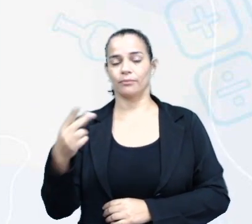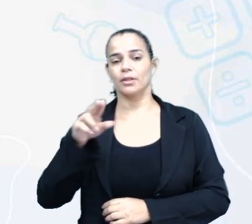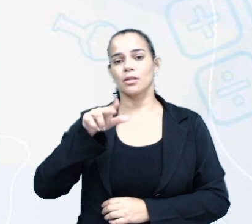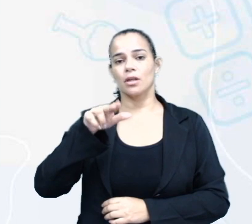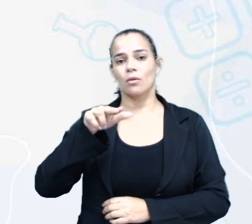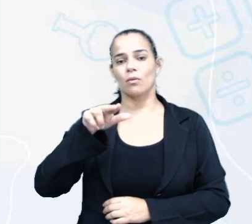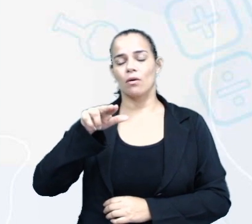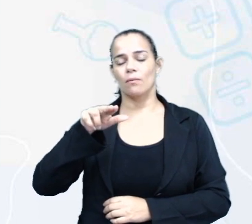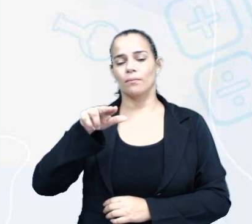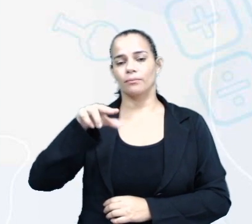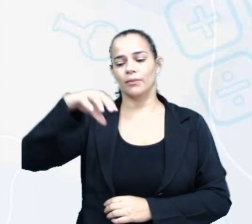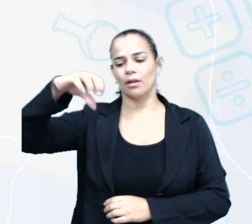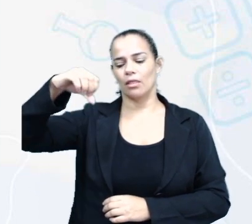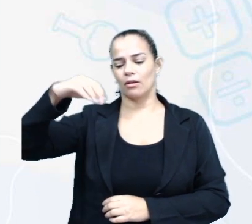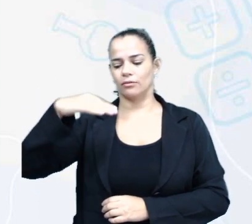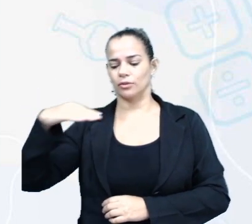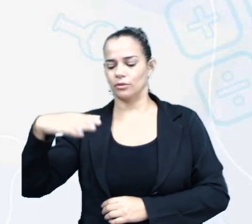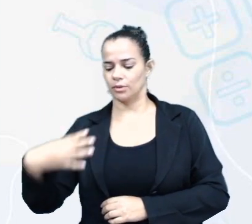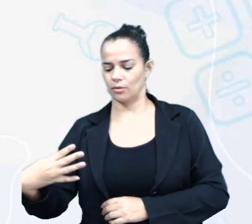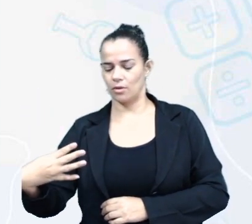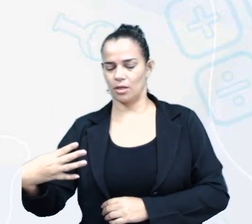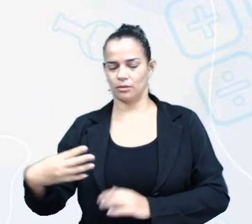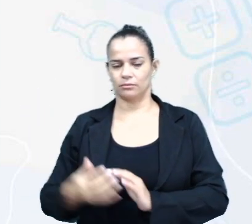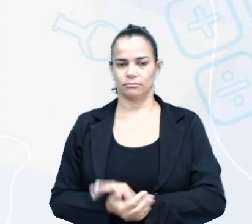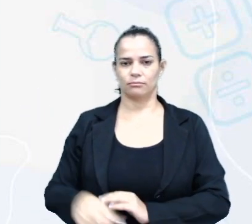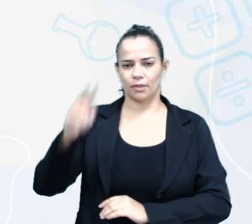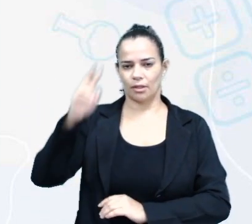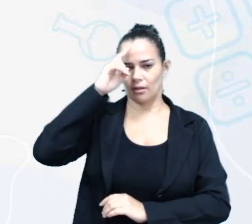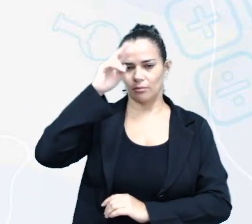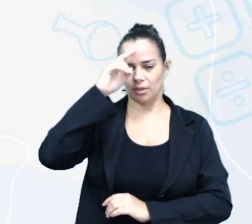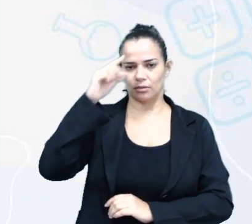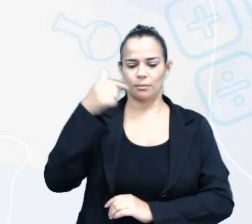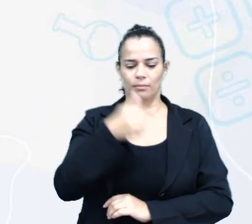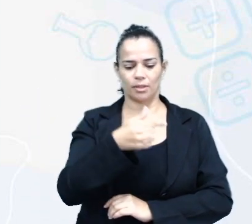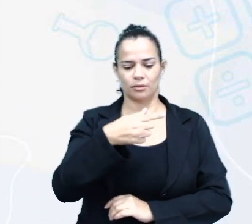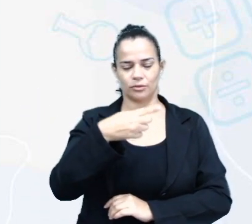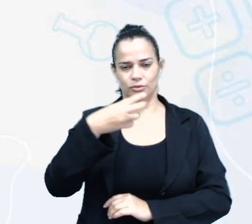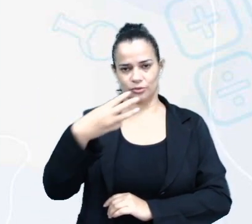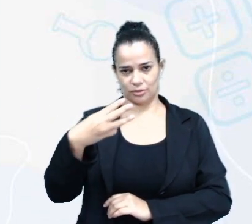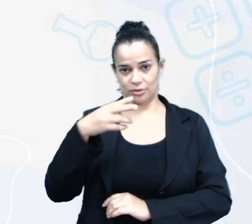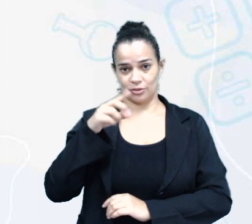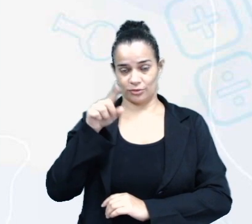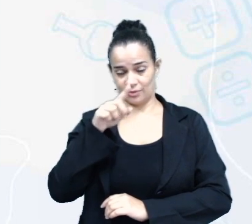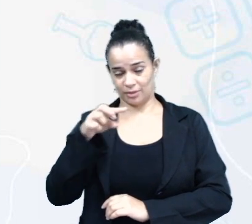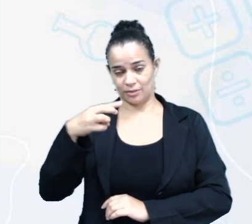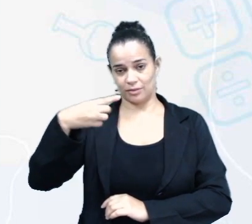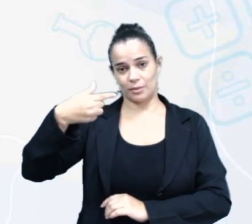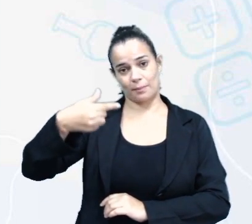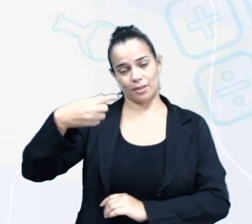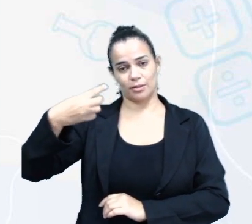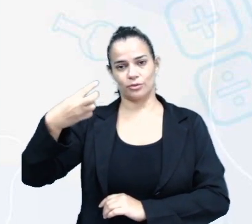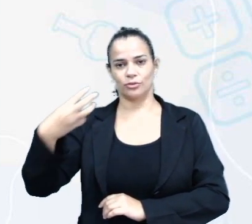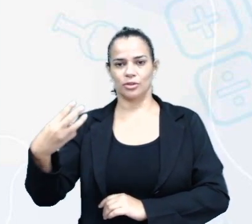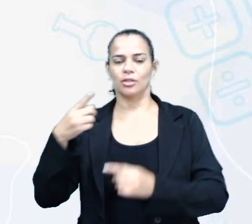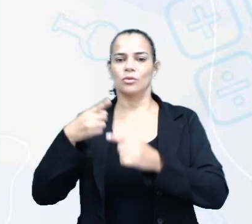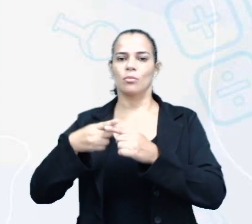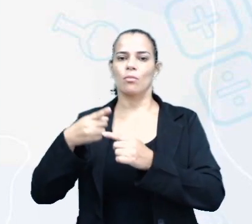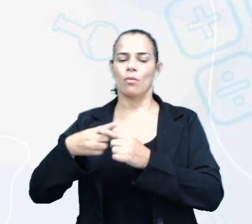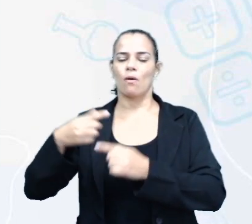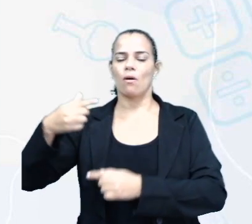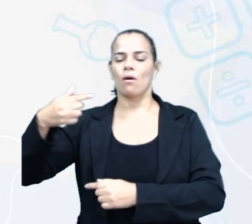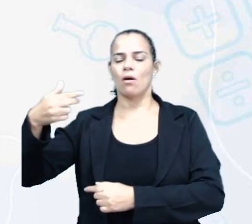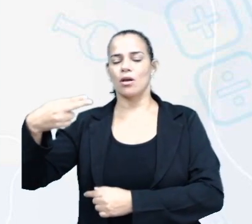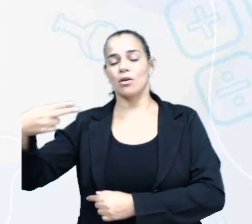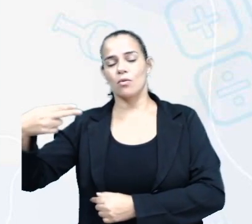sobre 4. Relembrando, menos 3 vezes menos 3 dá 9 positivo, e 2